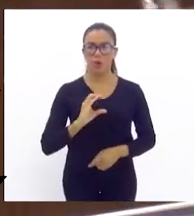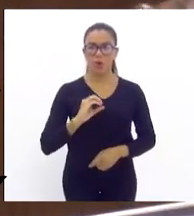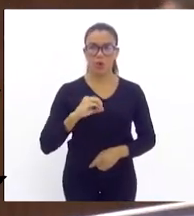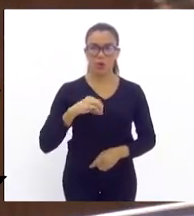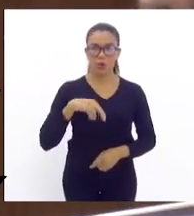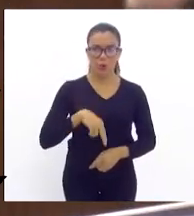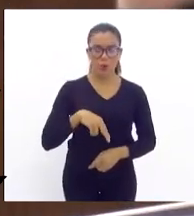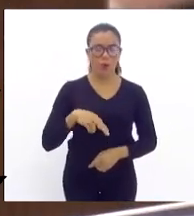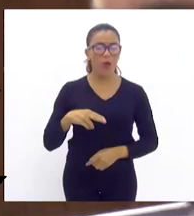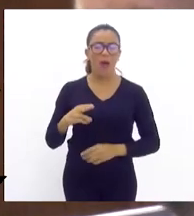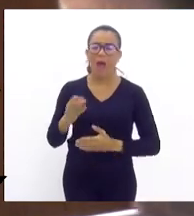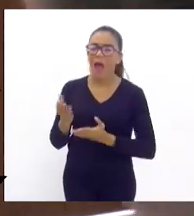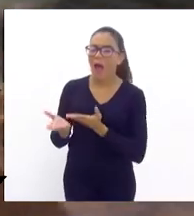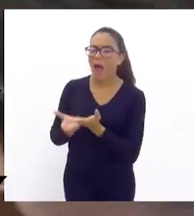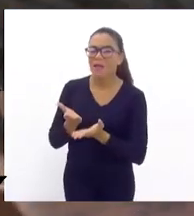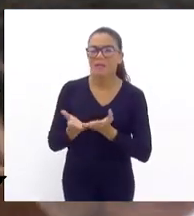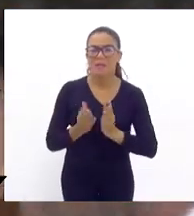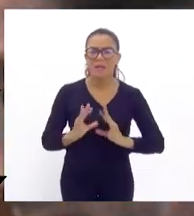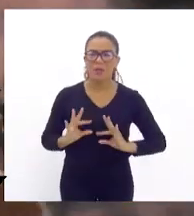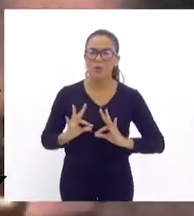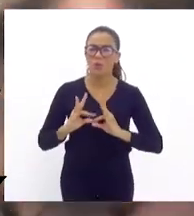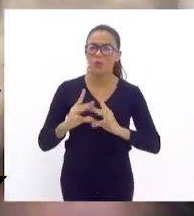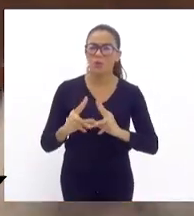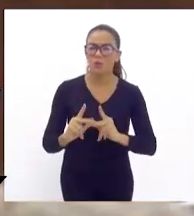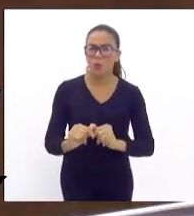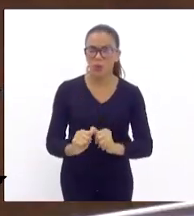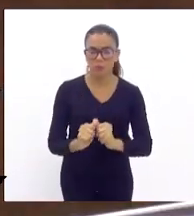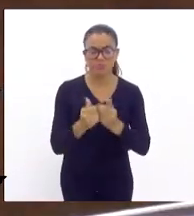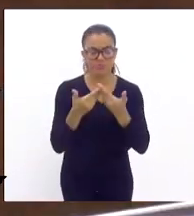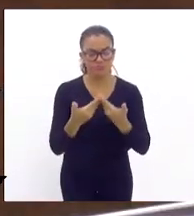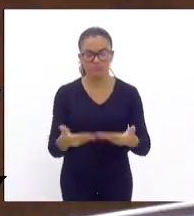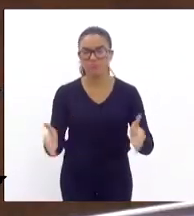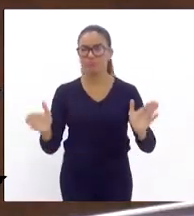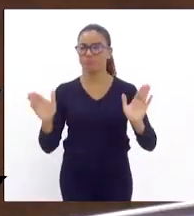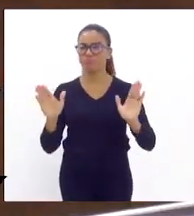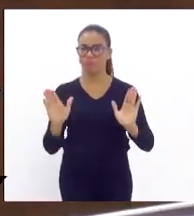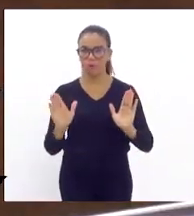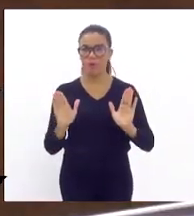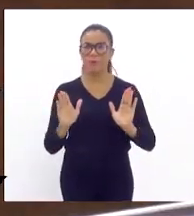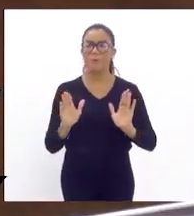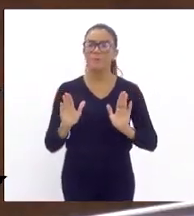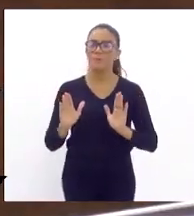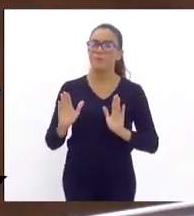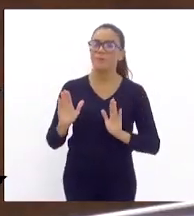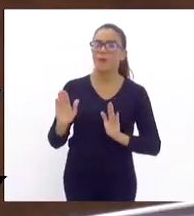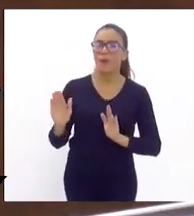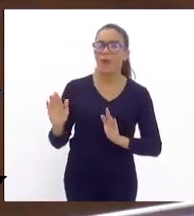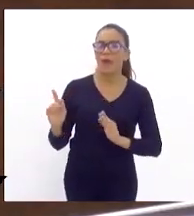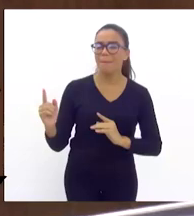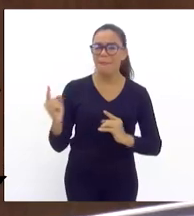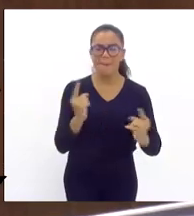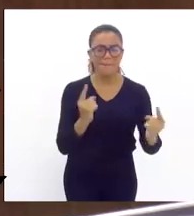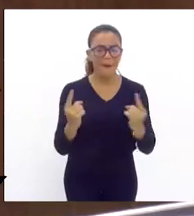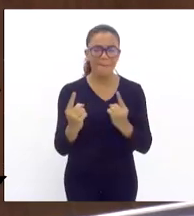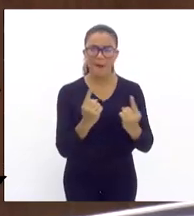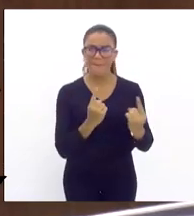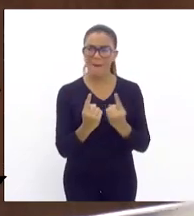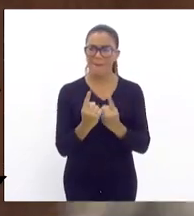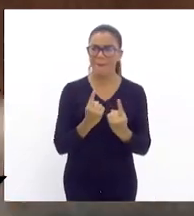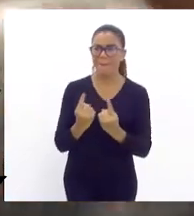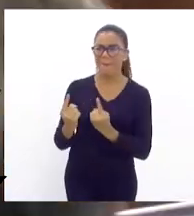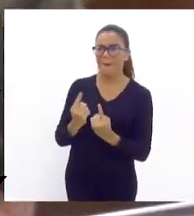todo consumidor, portas abertas, tá? Que apresentam as suas demandas em